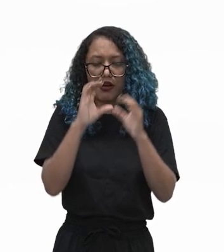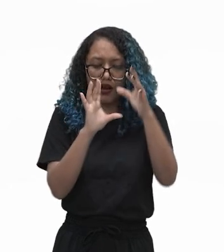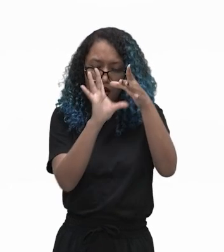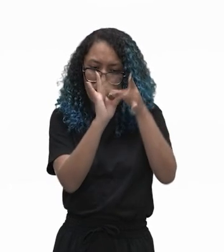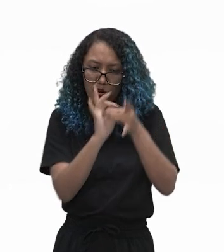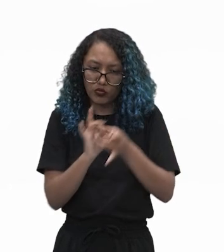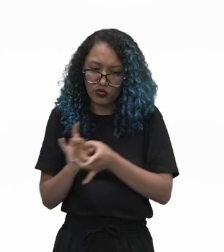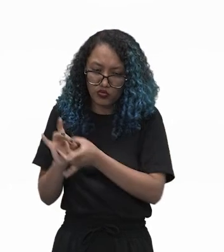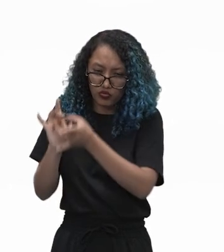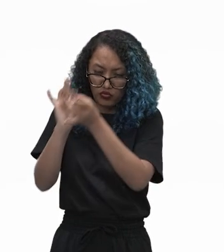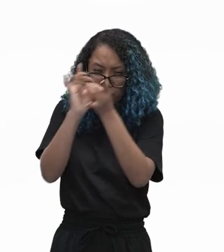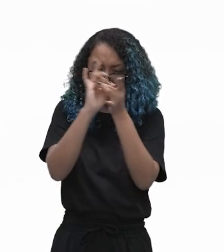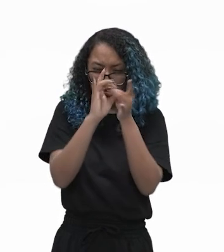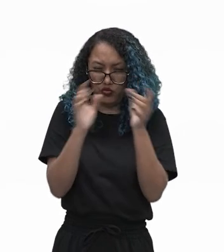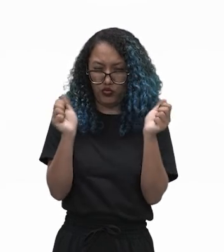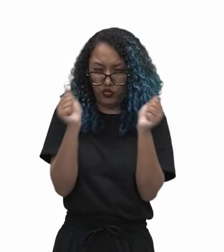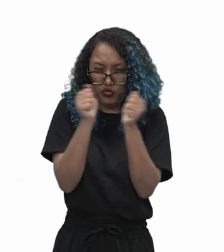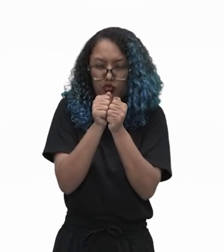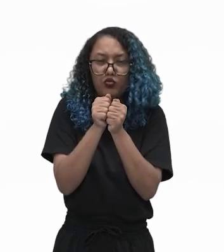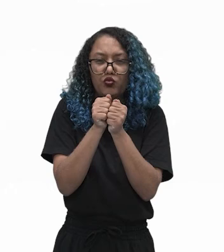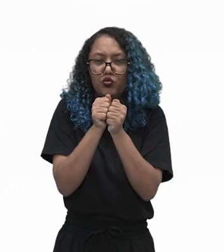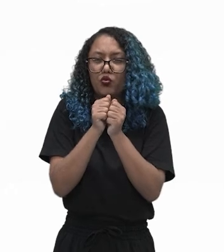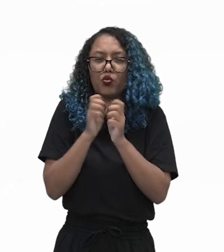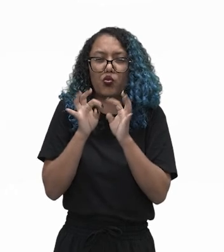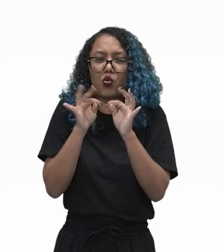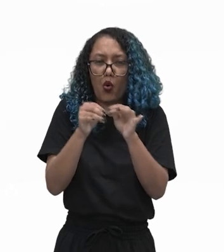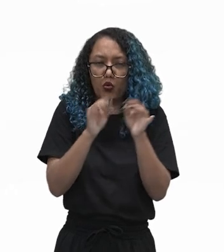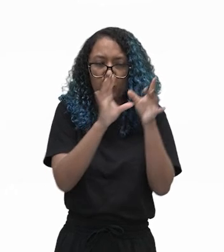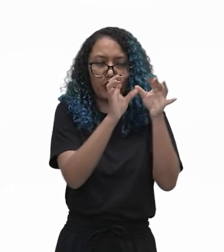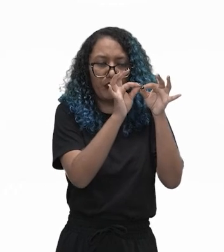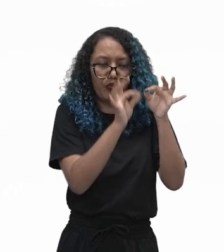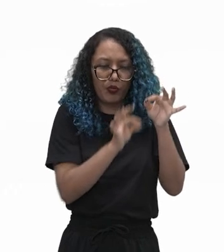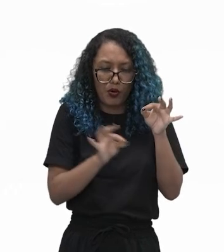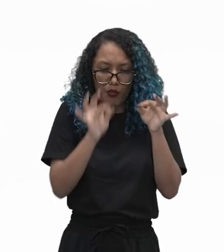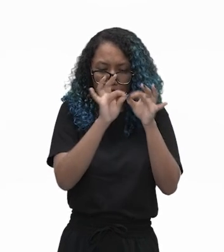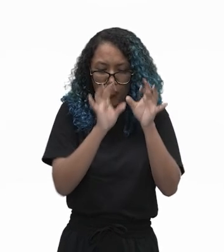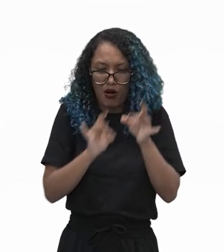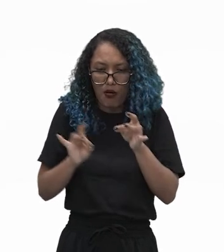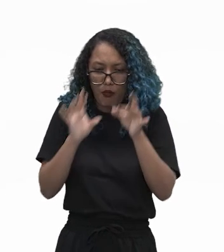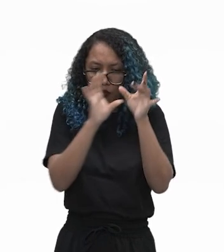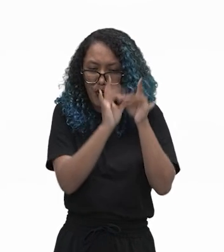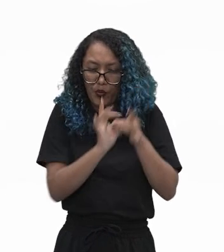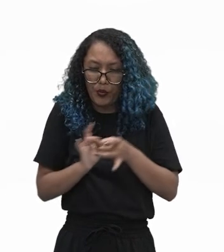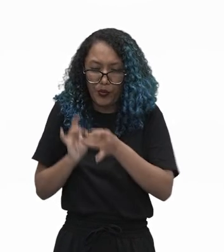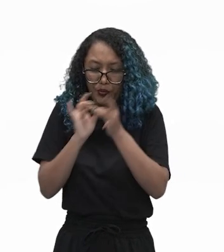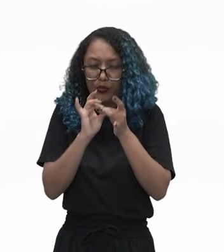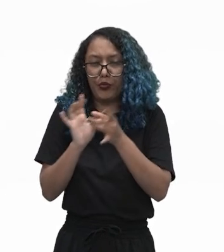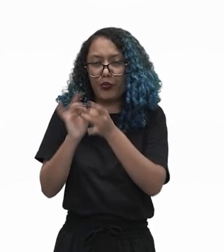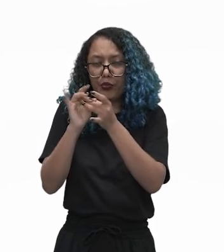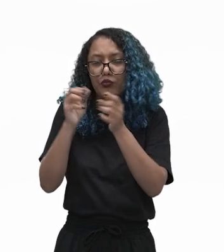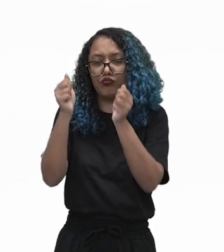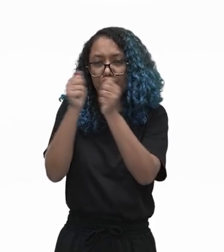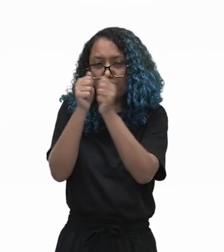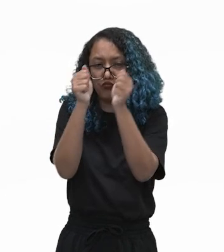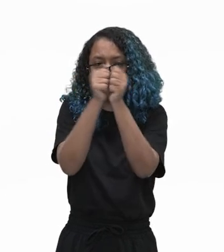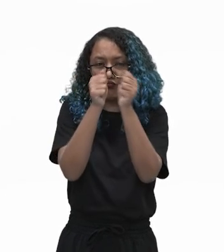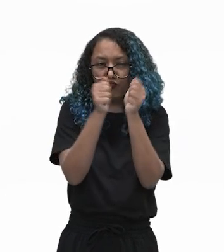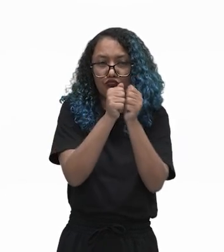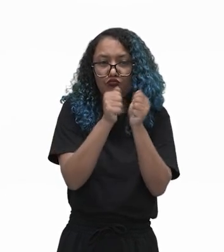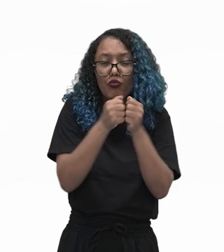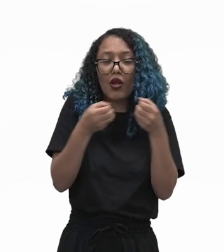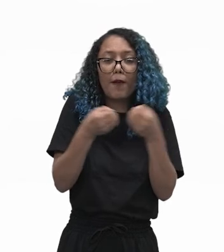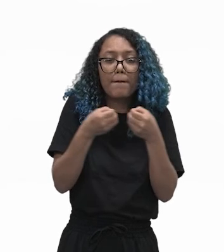aí. Então, quer dizer que essa é uma cadeia polinuclear condensada. Só são essas as classificações